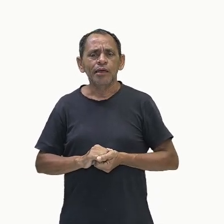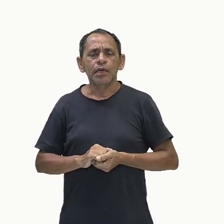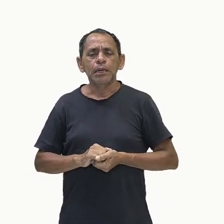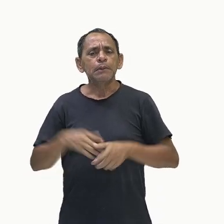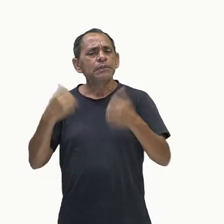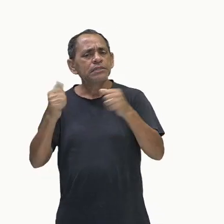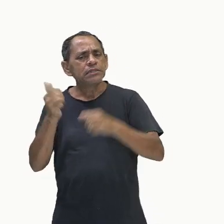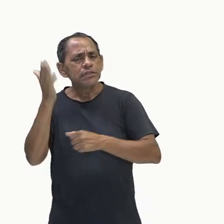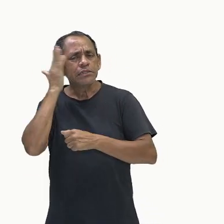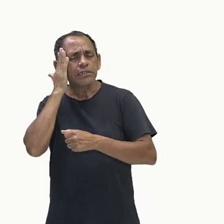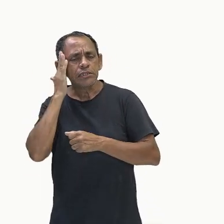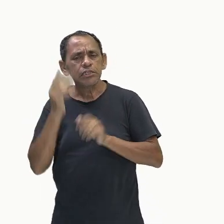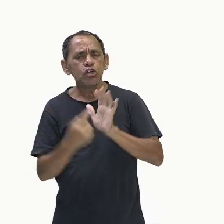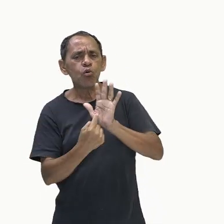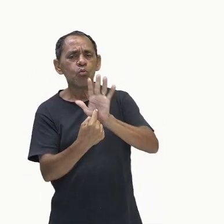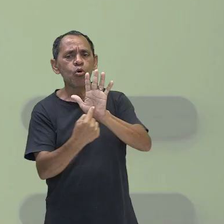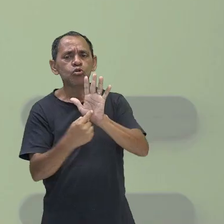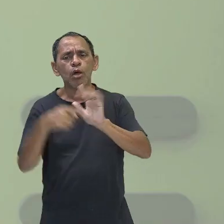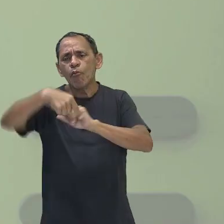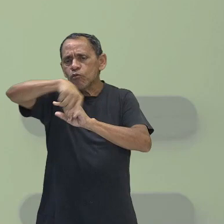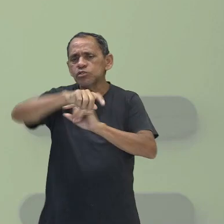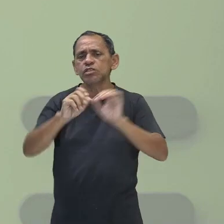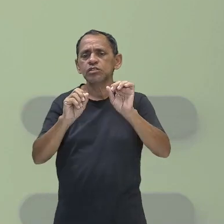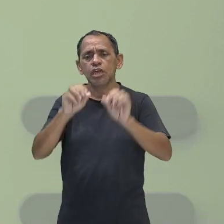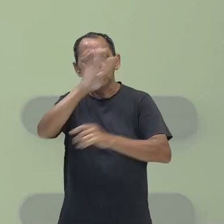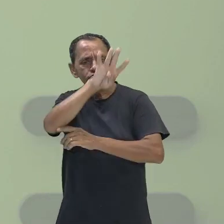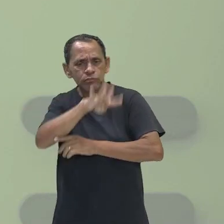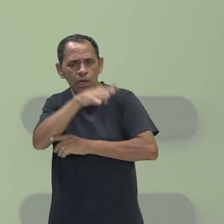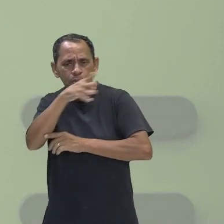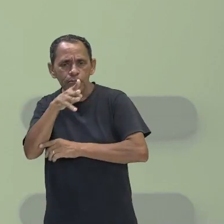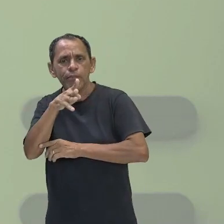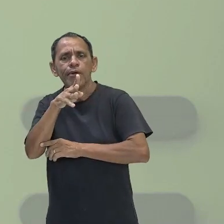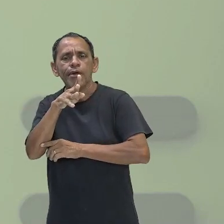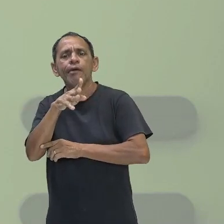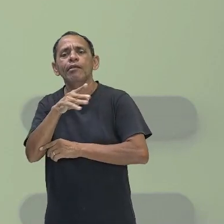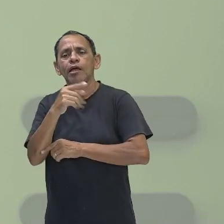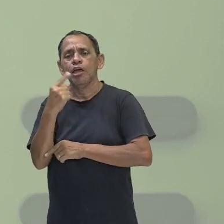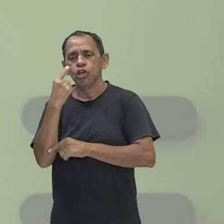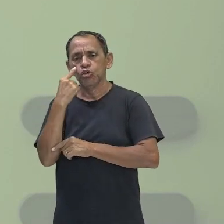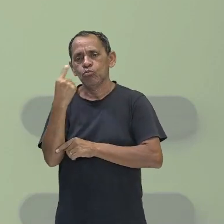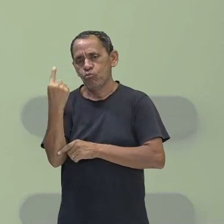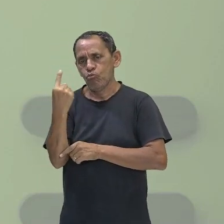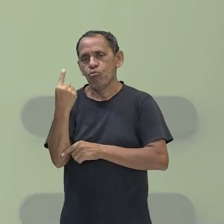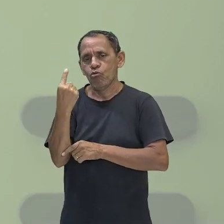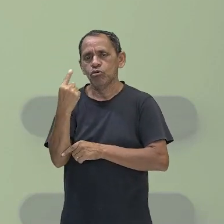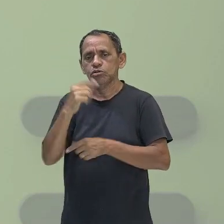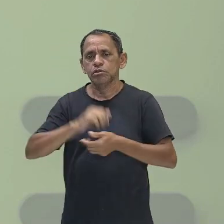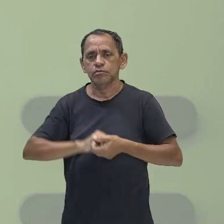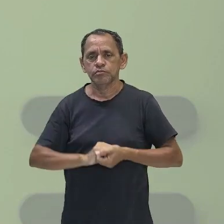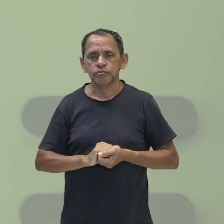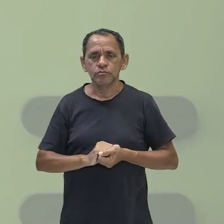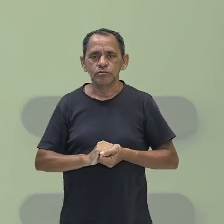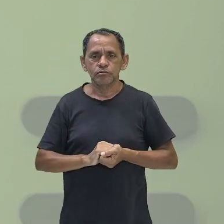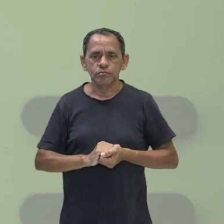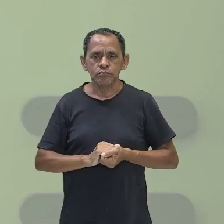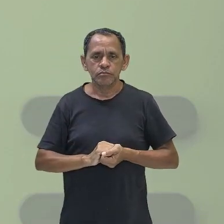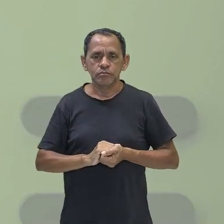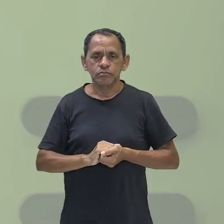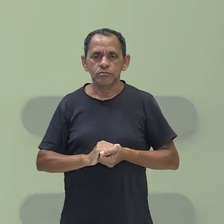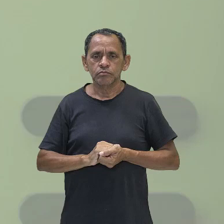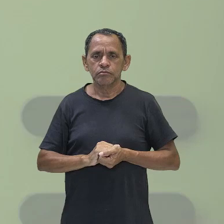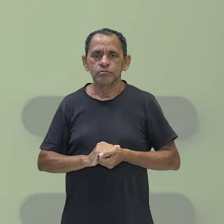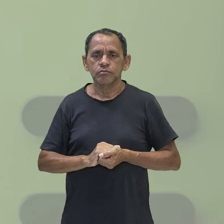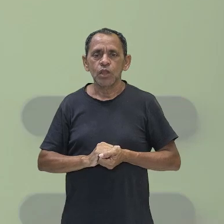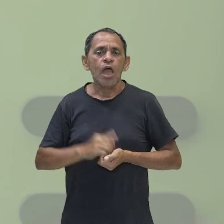mostro para vocês uma tabela que resume essa condição do daltonismo. Então, vamos entender passo a